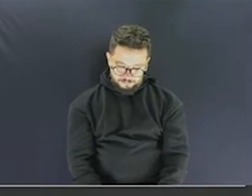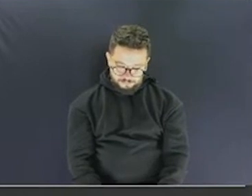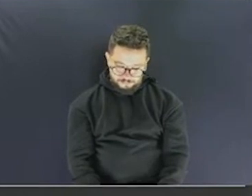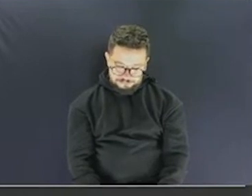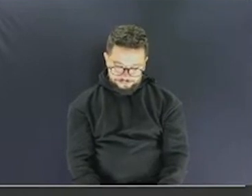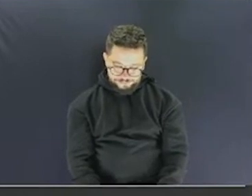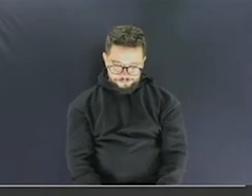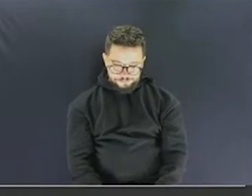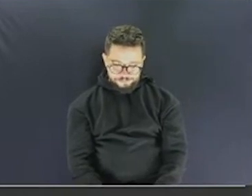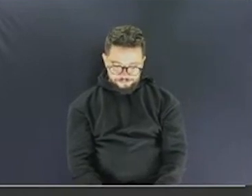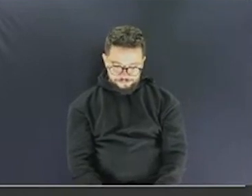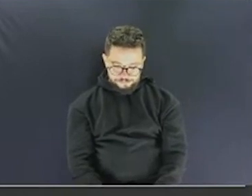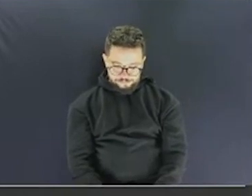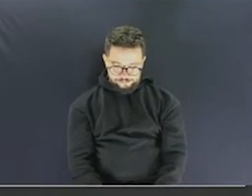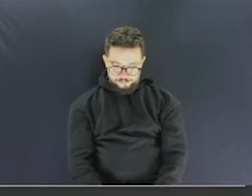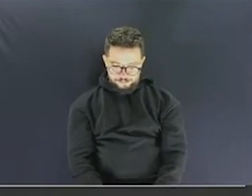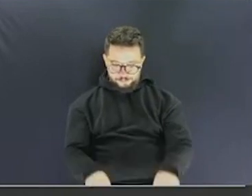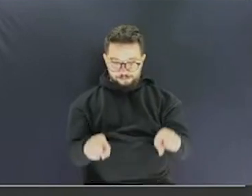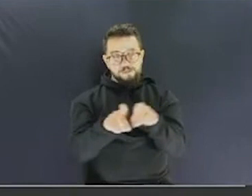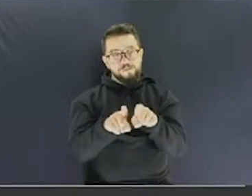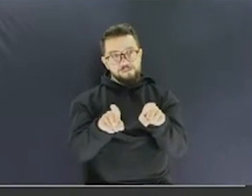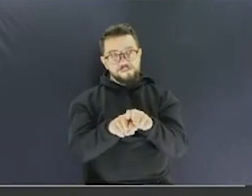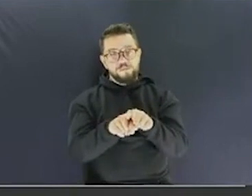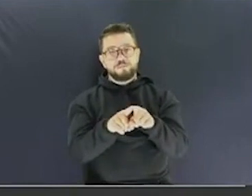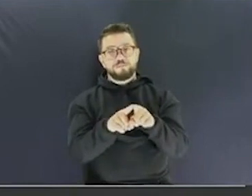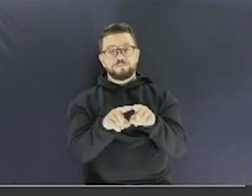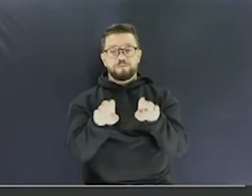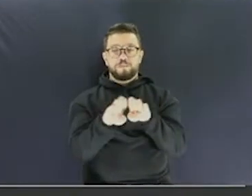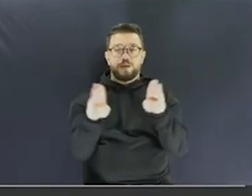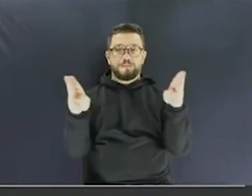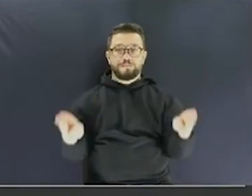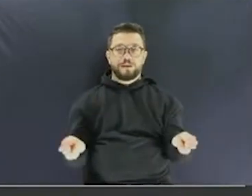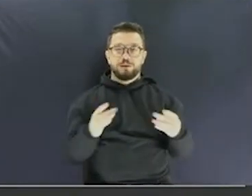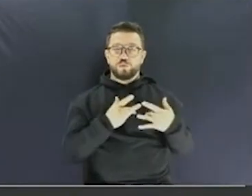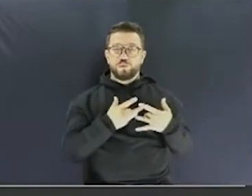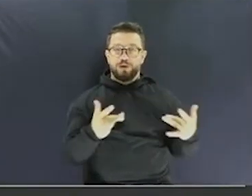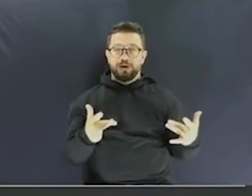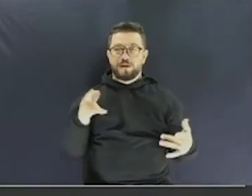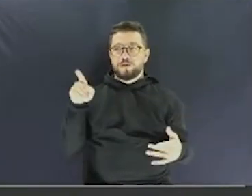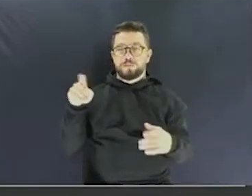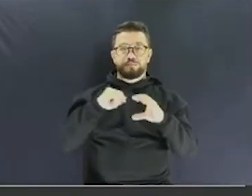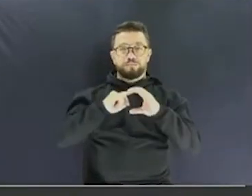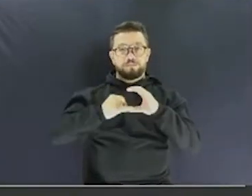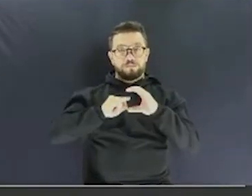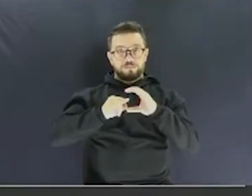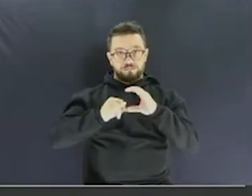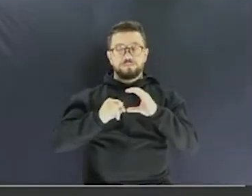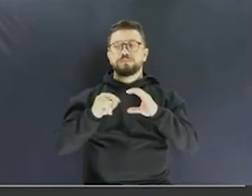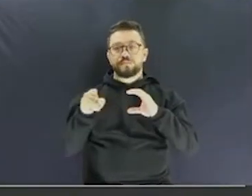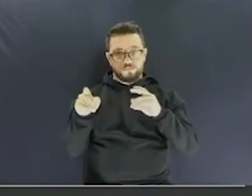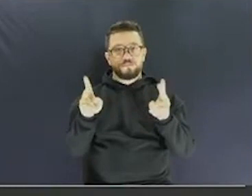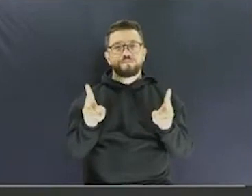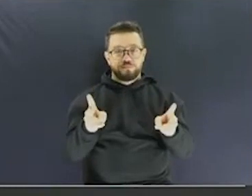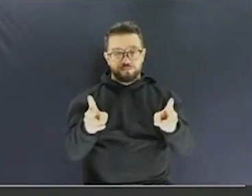Mesa Solidária, que teve uma inaugurada no bairro Cajuru em 2023, que é aquela que está em destaque ali, né? Junto à